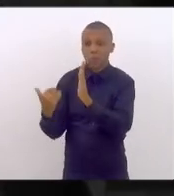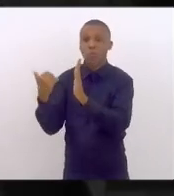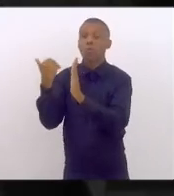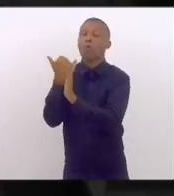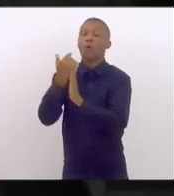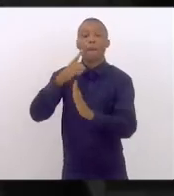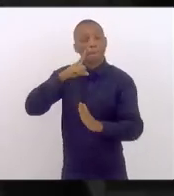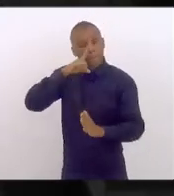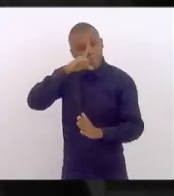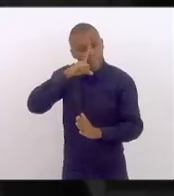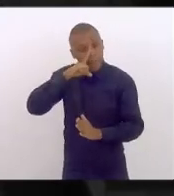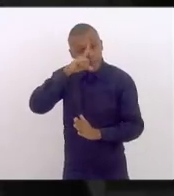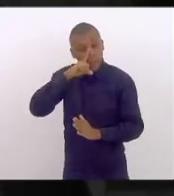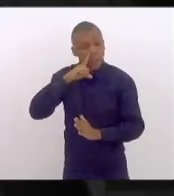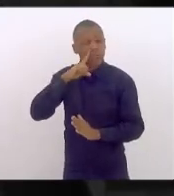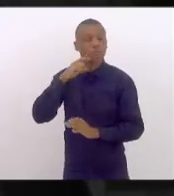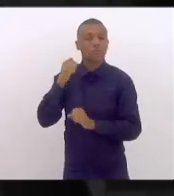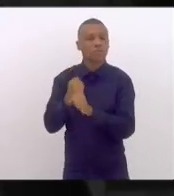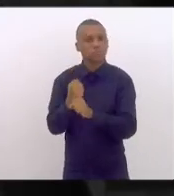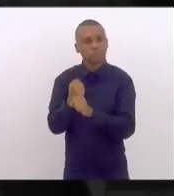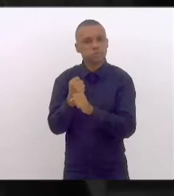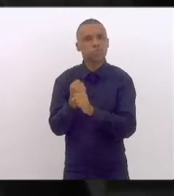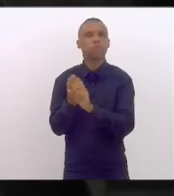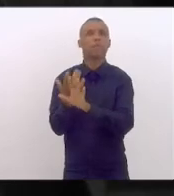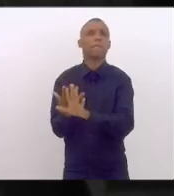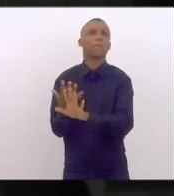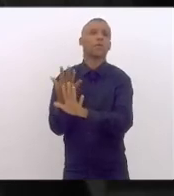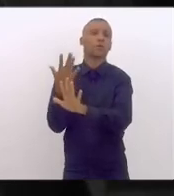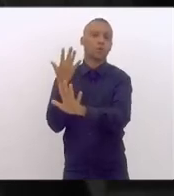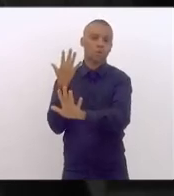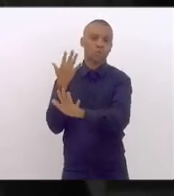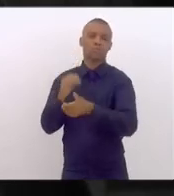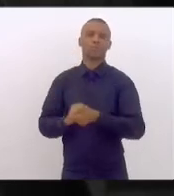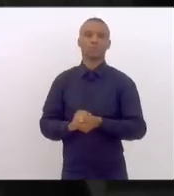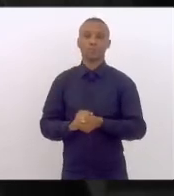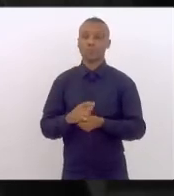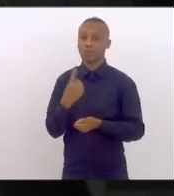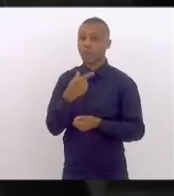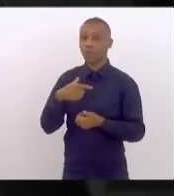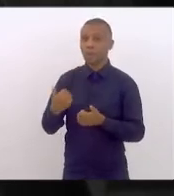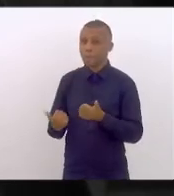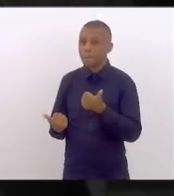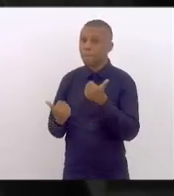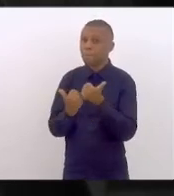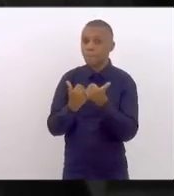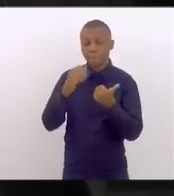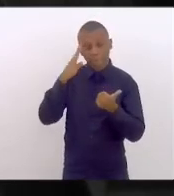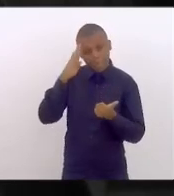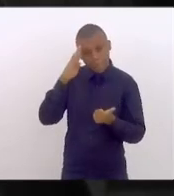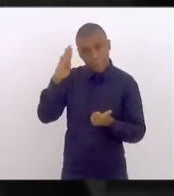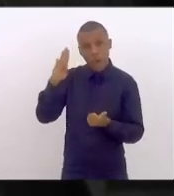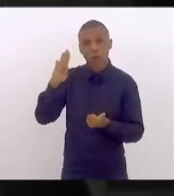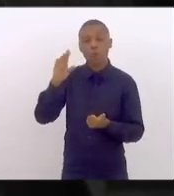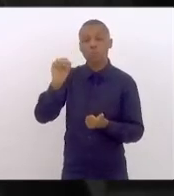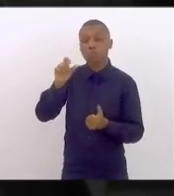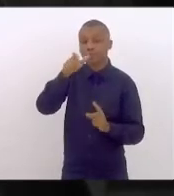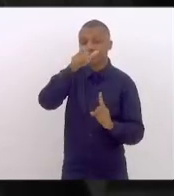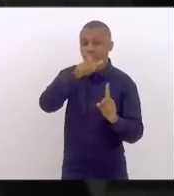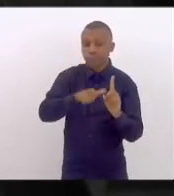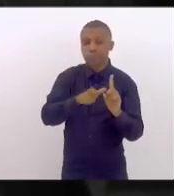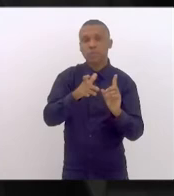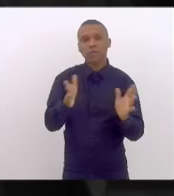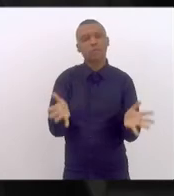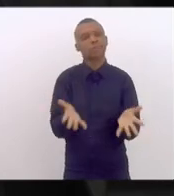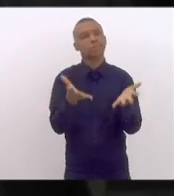Perigosamente nesses últimos anos entre nós sobre Patrocínio principal do principal promotor